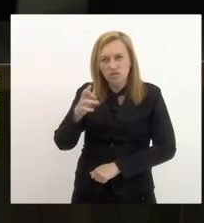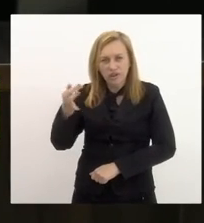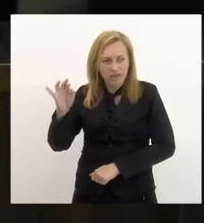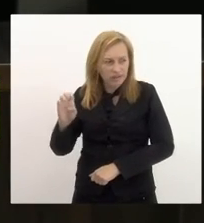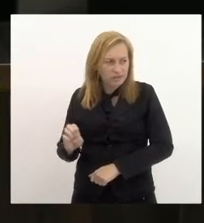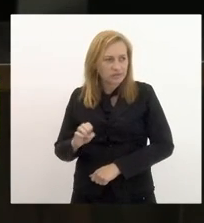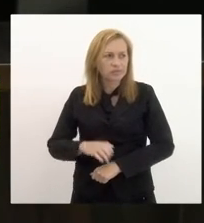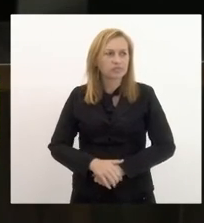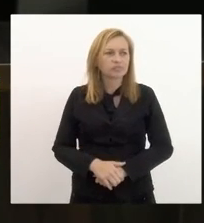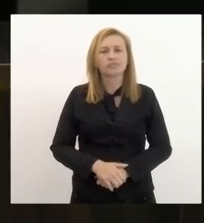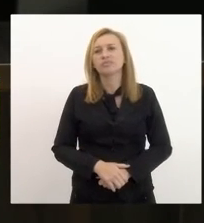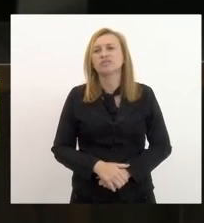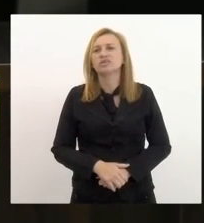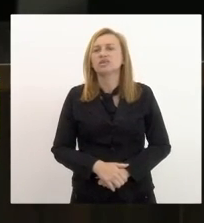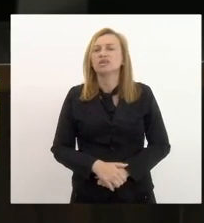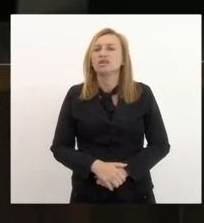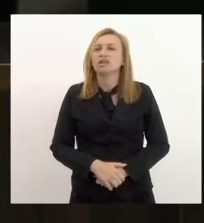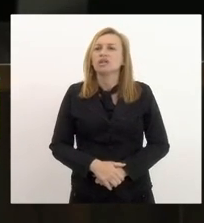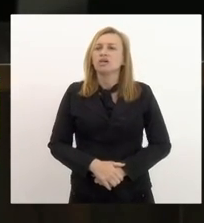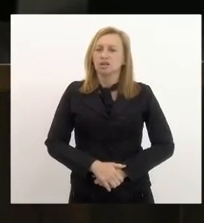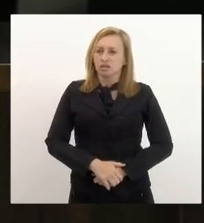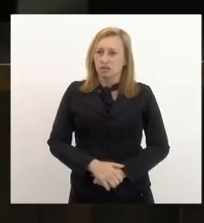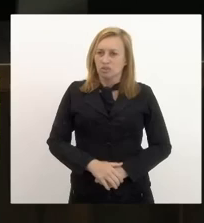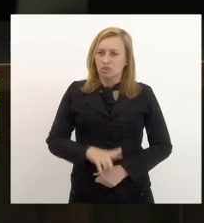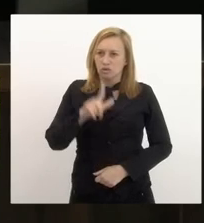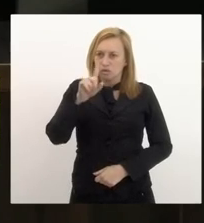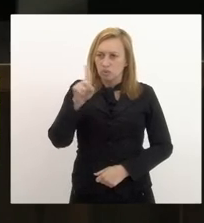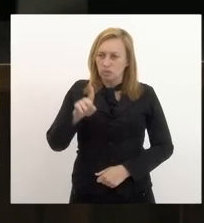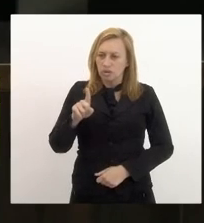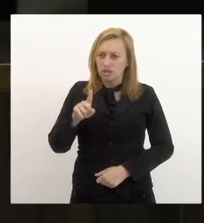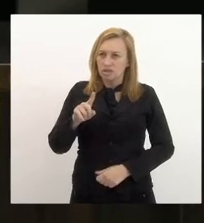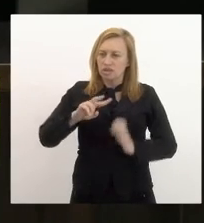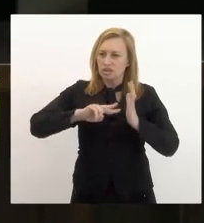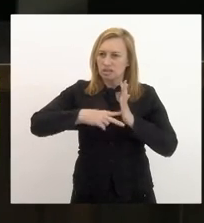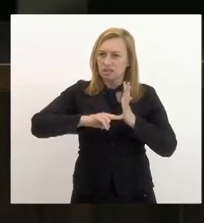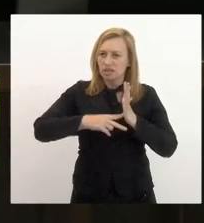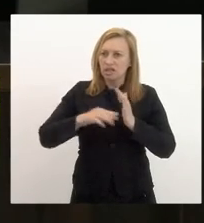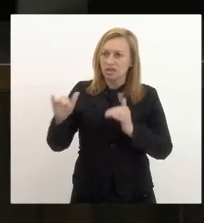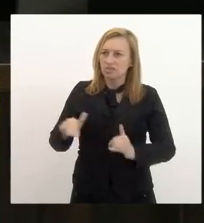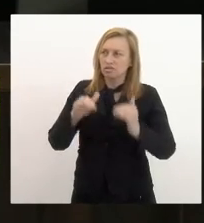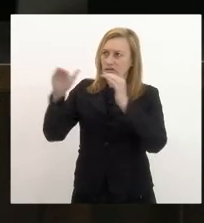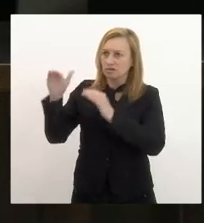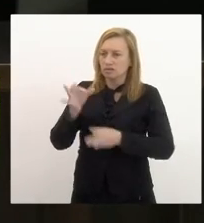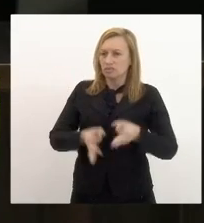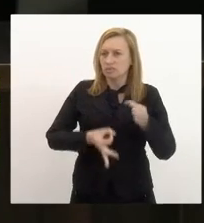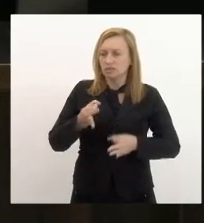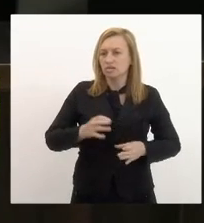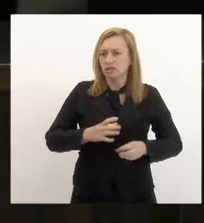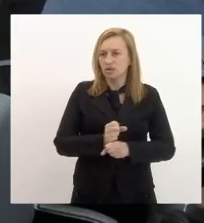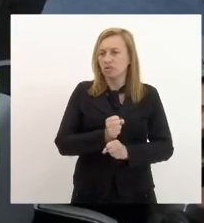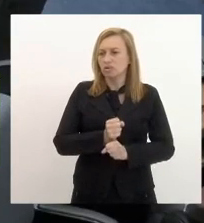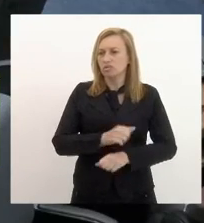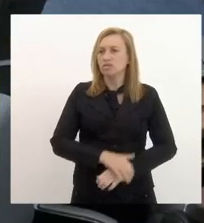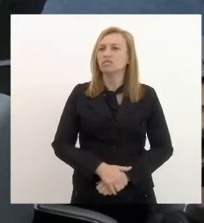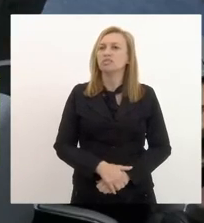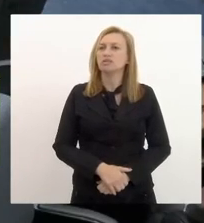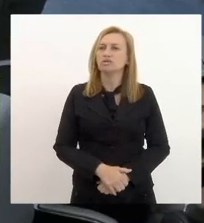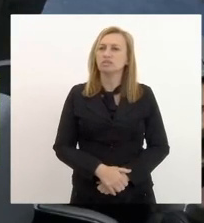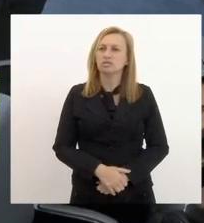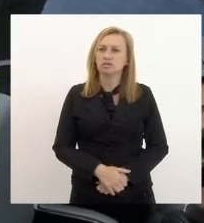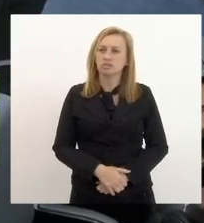II o choro Luiz Marcelo Sindicato do Tribunal de Contas